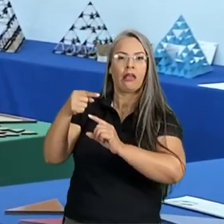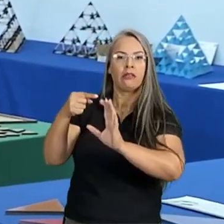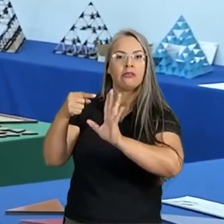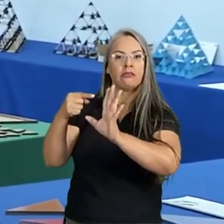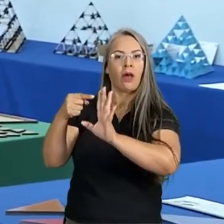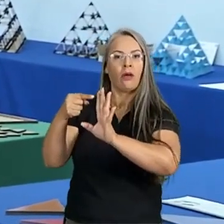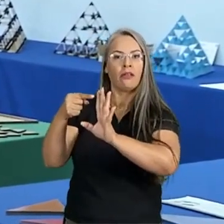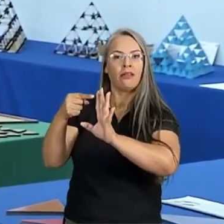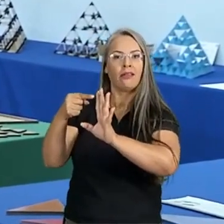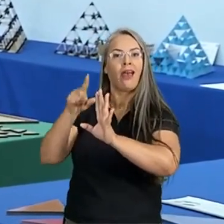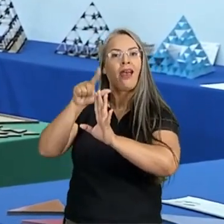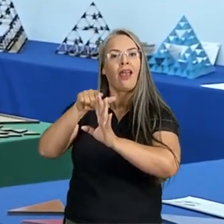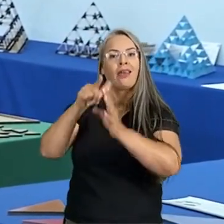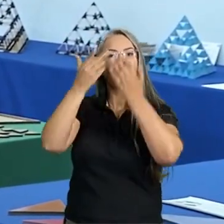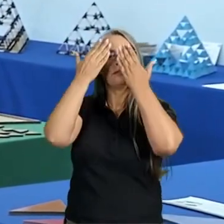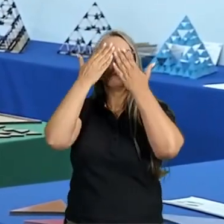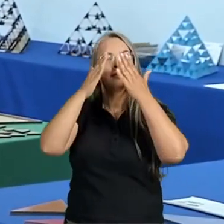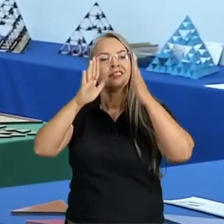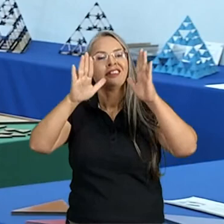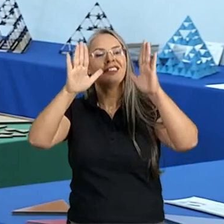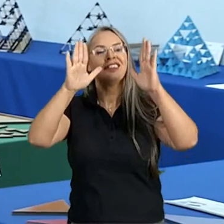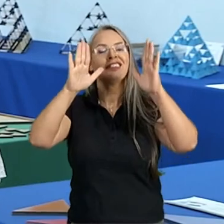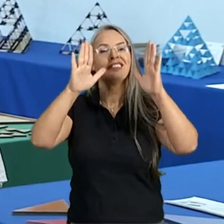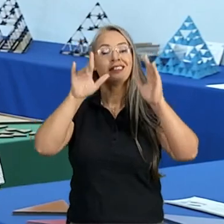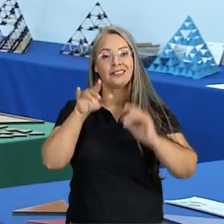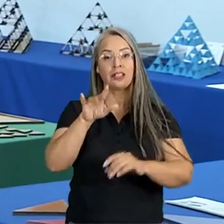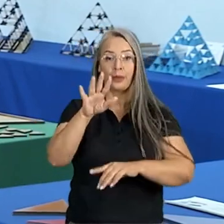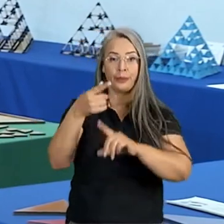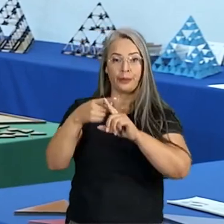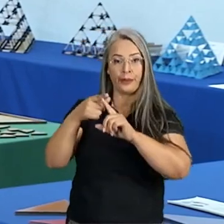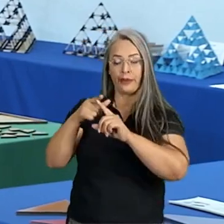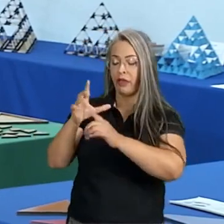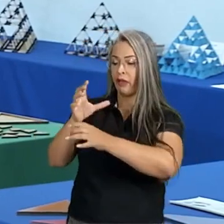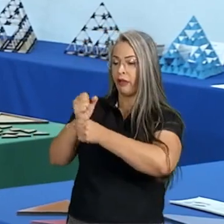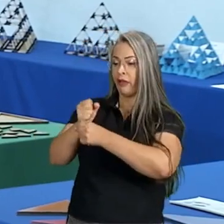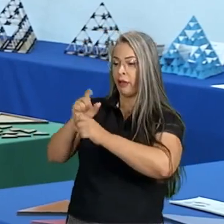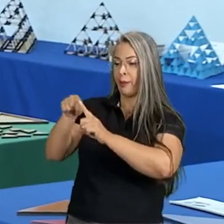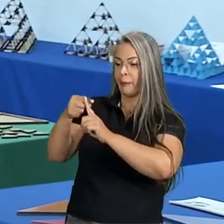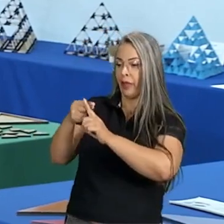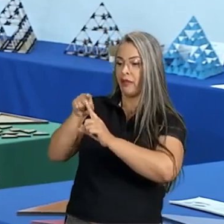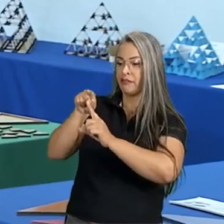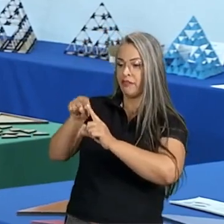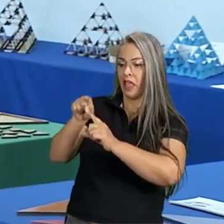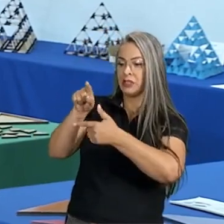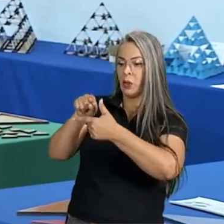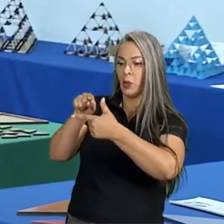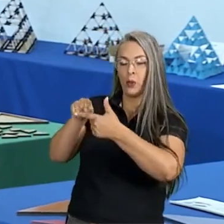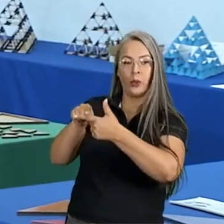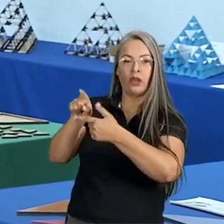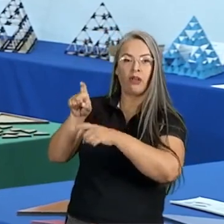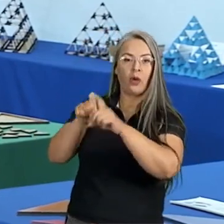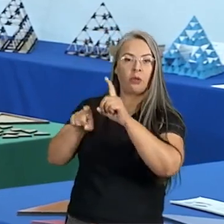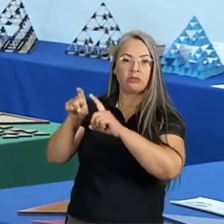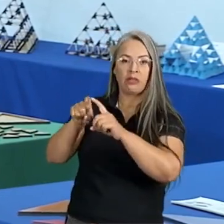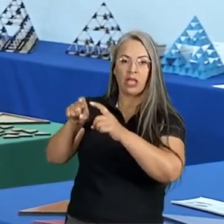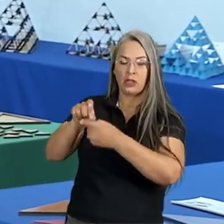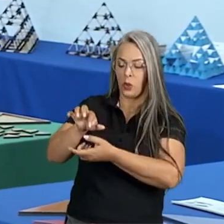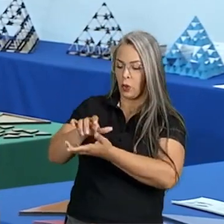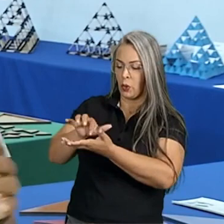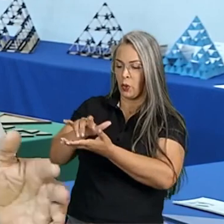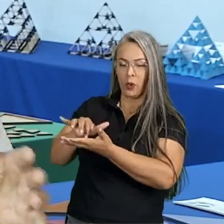E porque a conta no final é um computador faz não até chegar ao ponto andei plantei uma conta